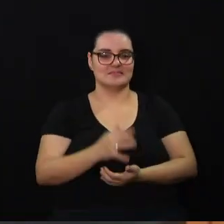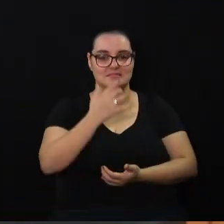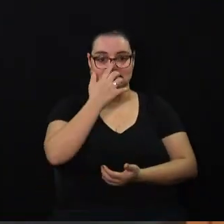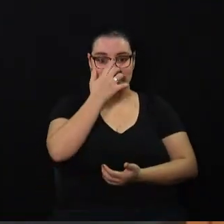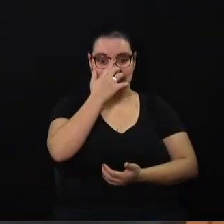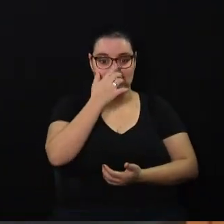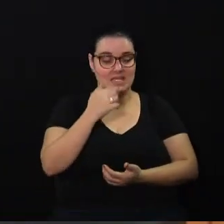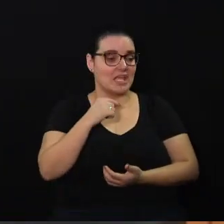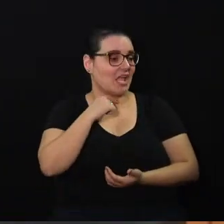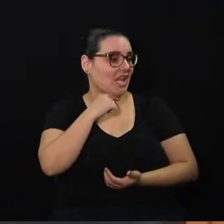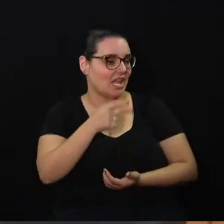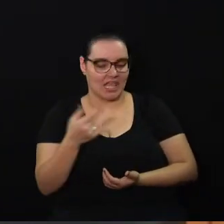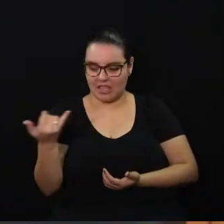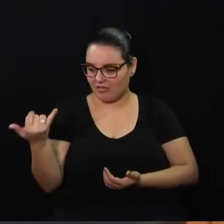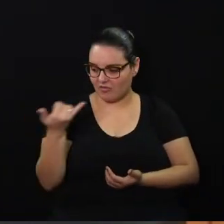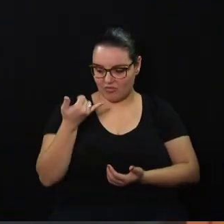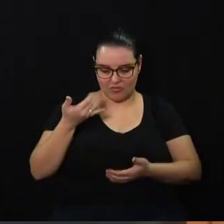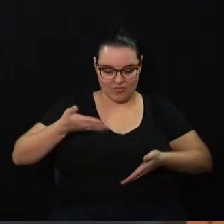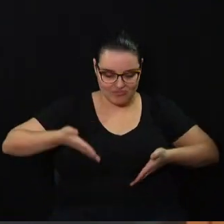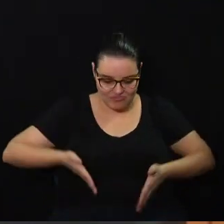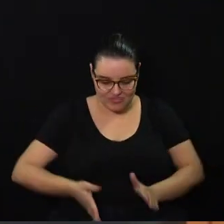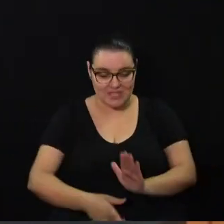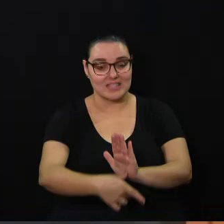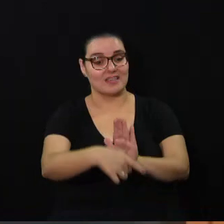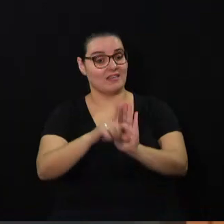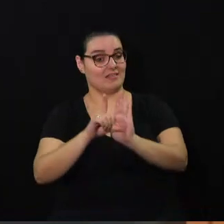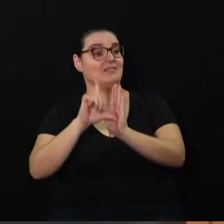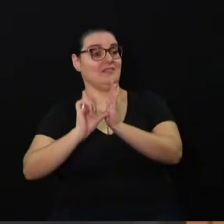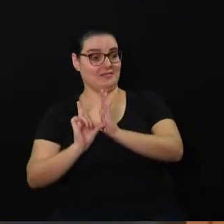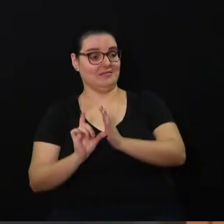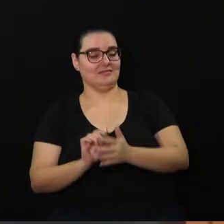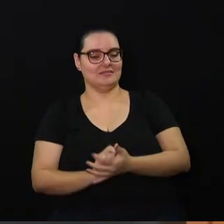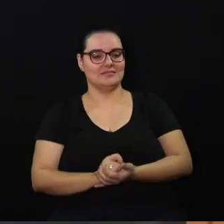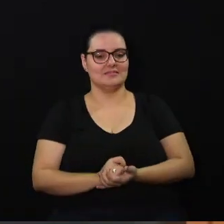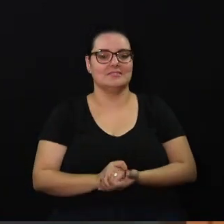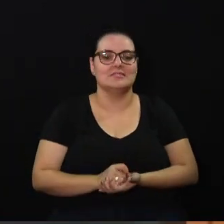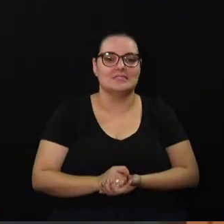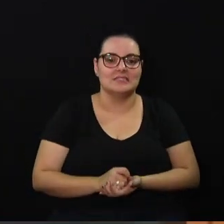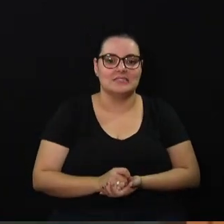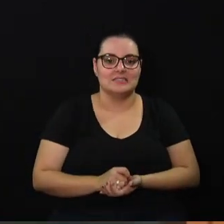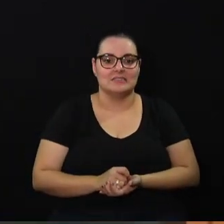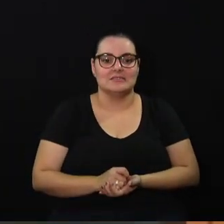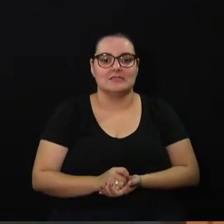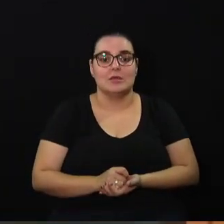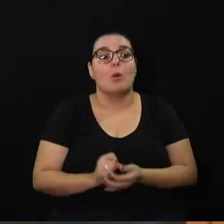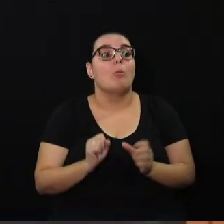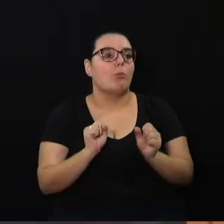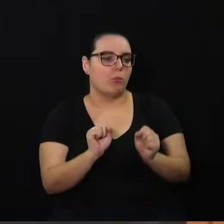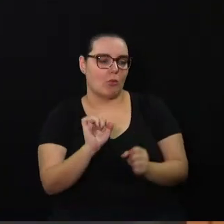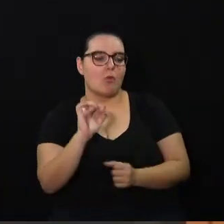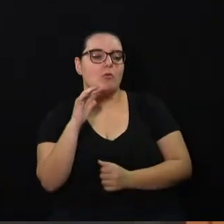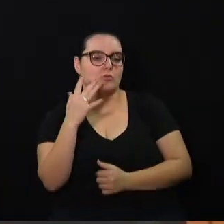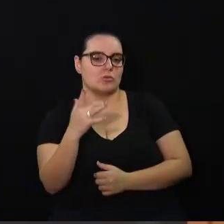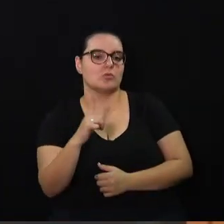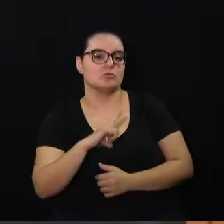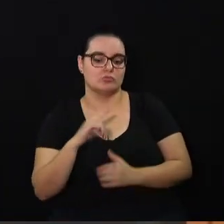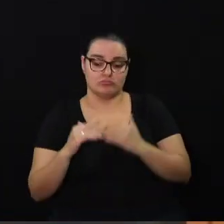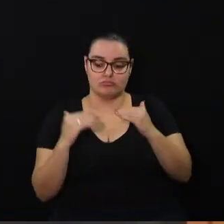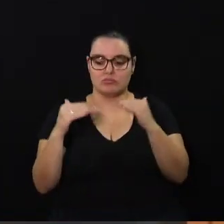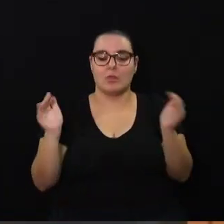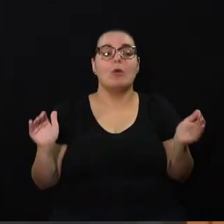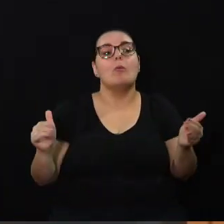prematuro extremo está mais predisposto a desenvolver a ter o